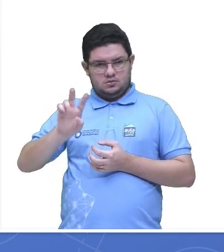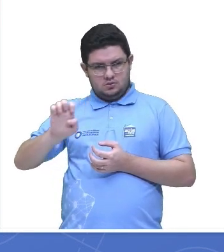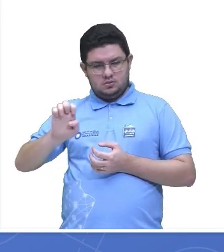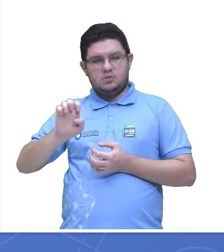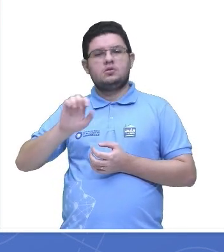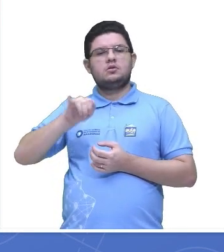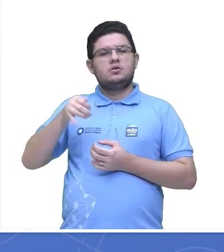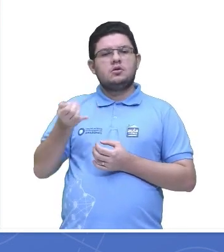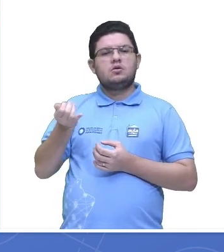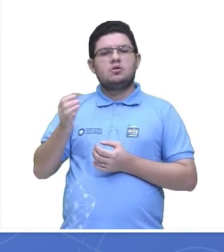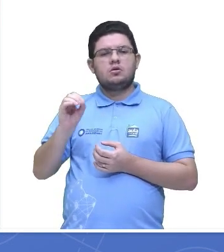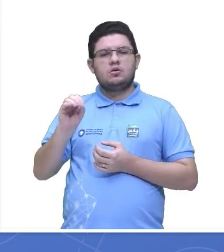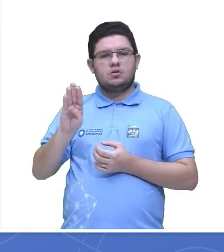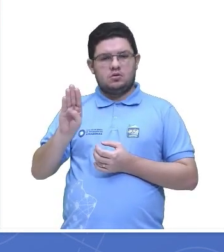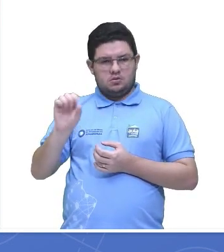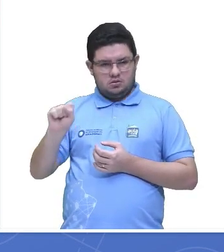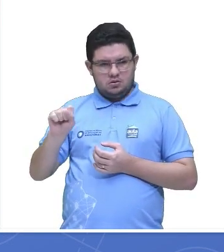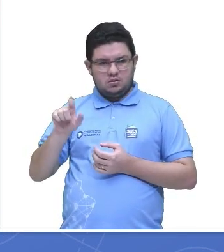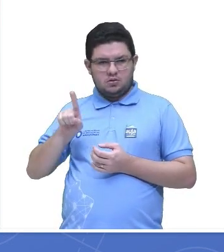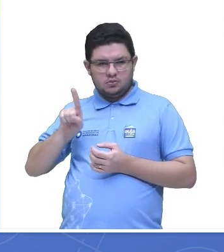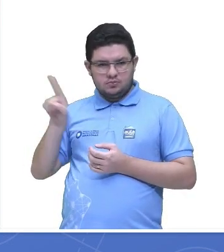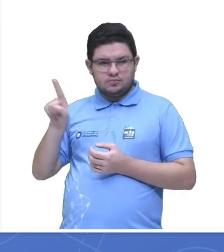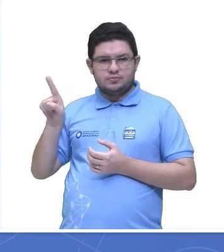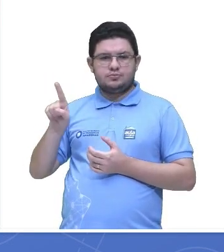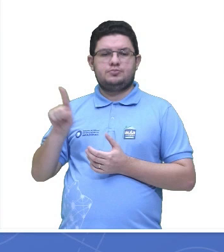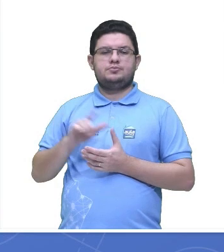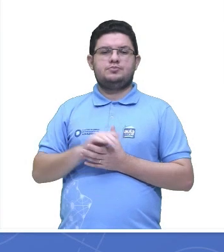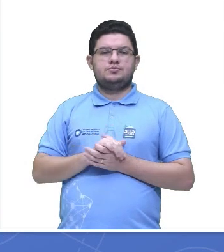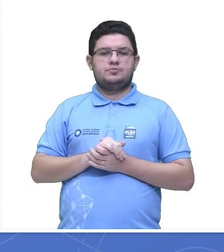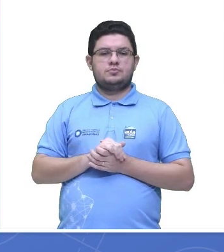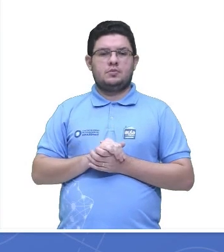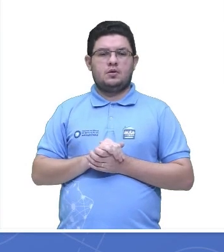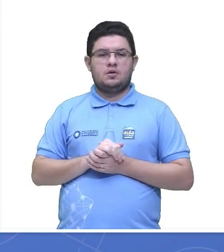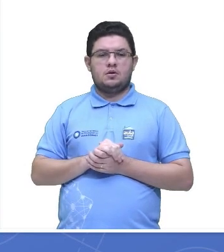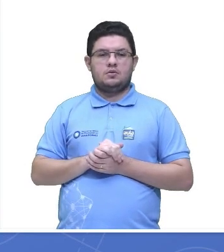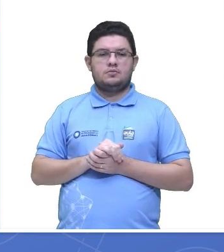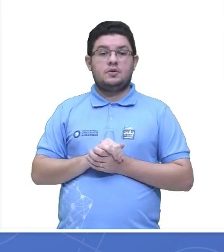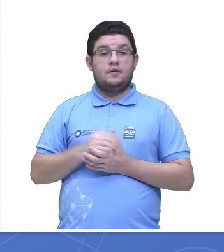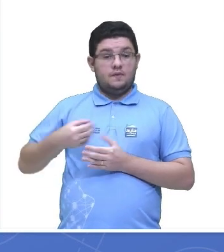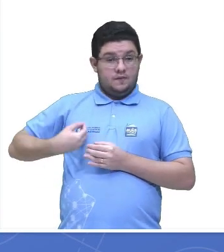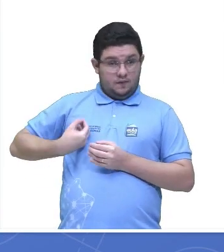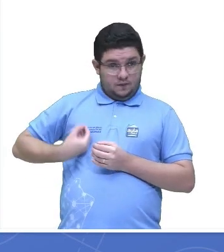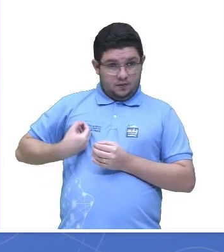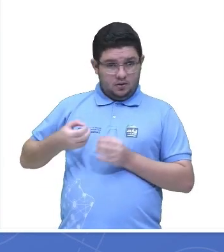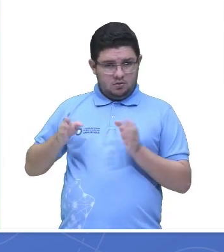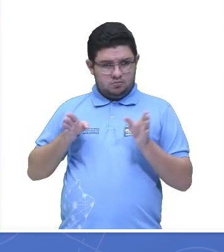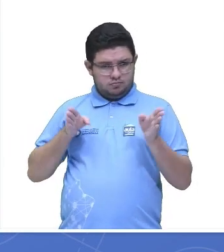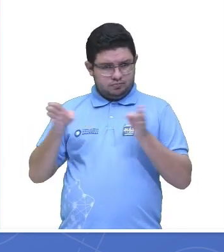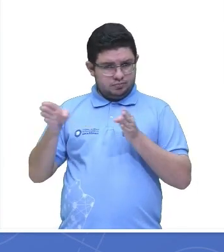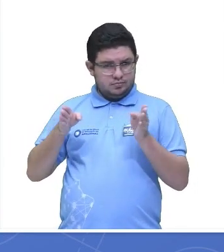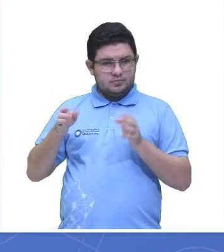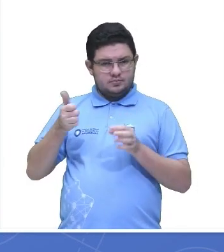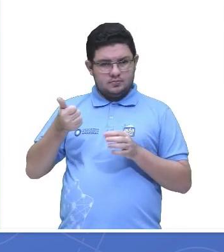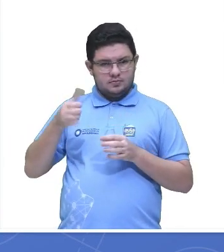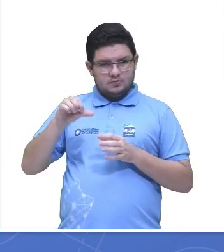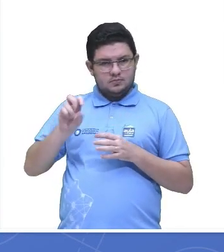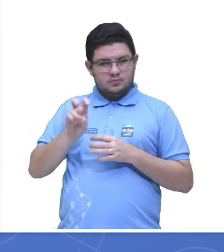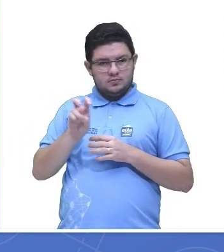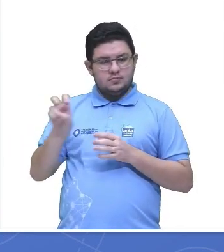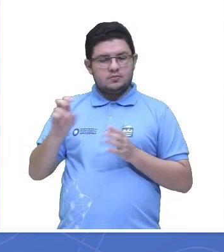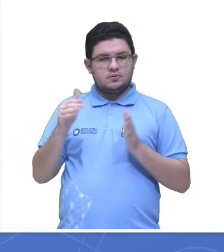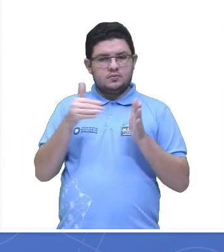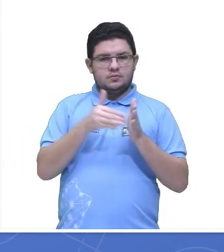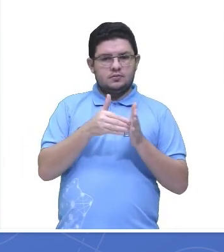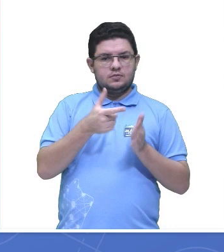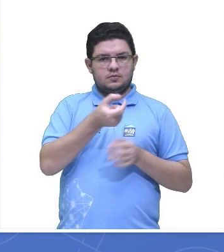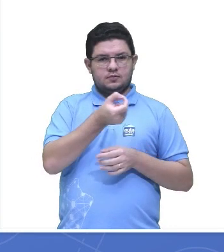1955, 2011. Então, 2011, sorry. Então, esse é o título do nosso texto, né?